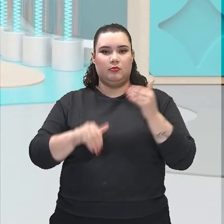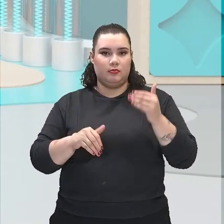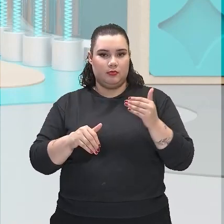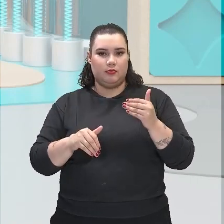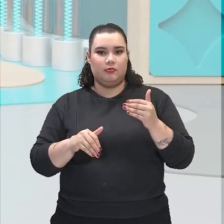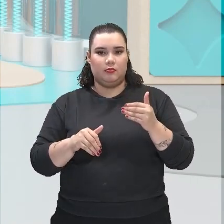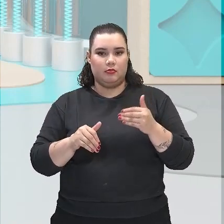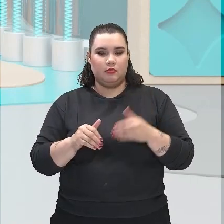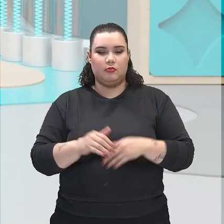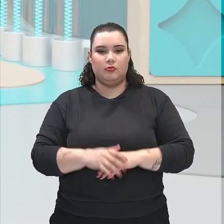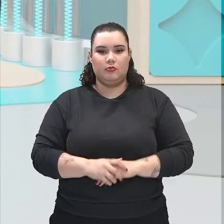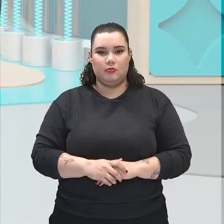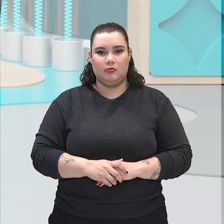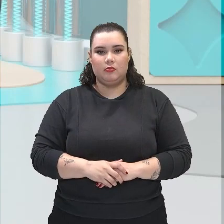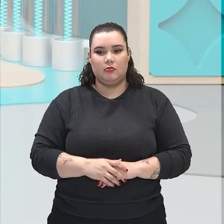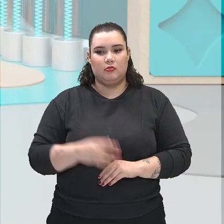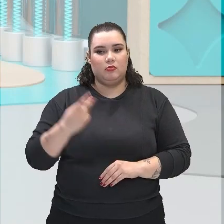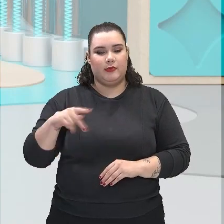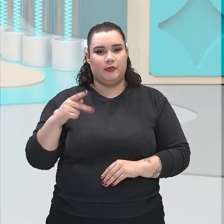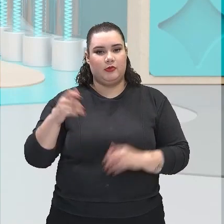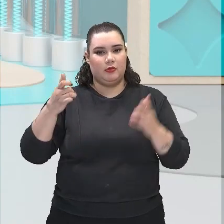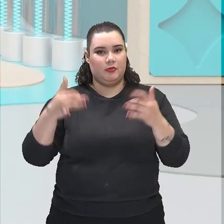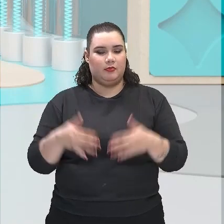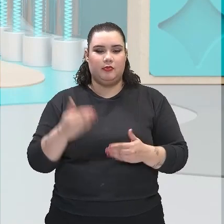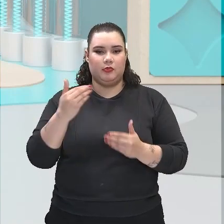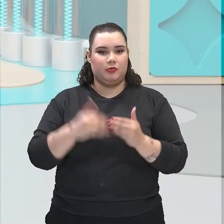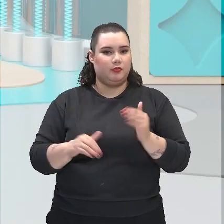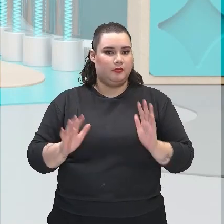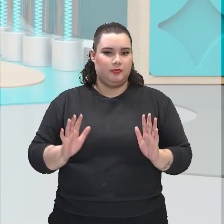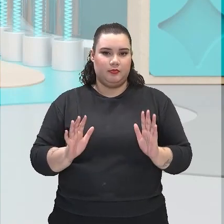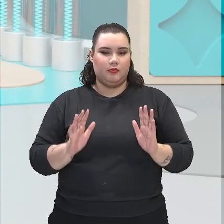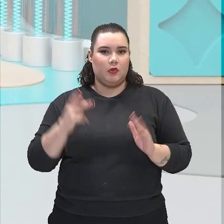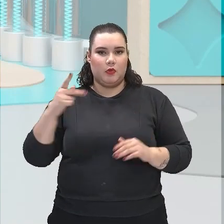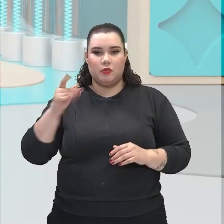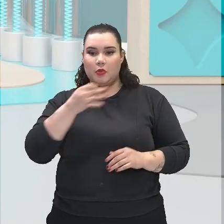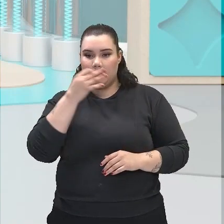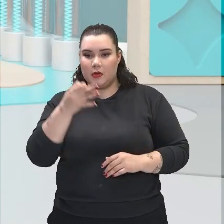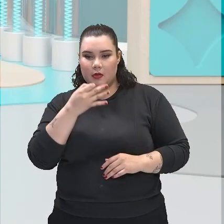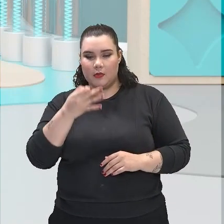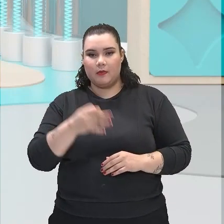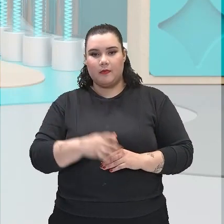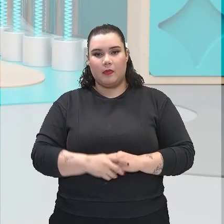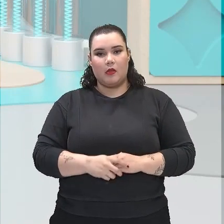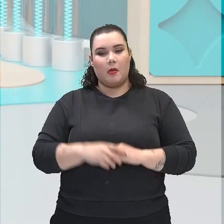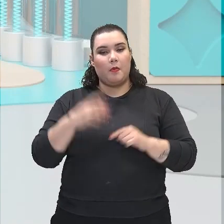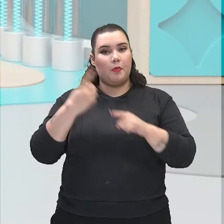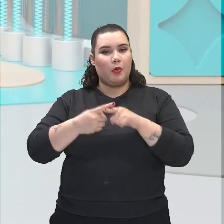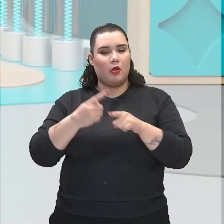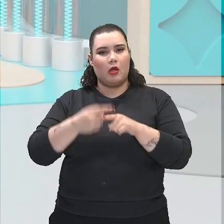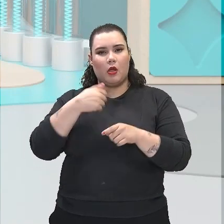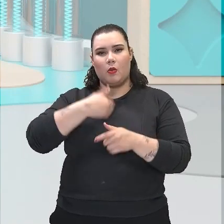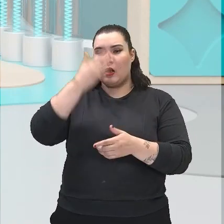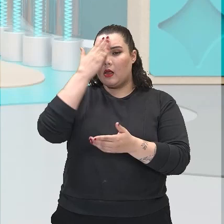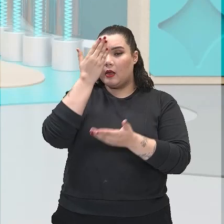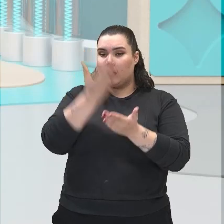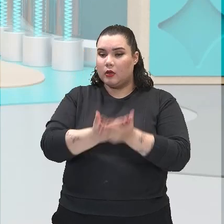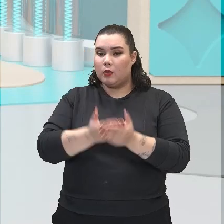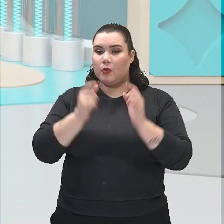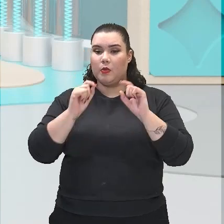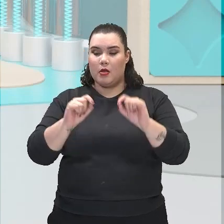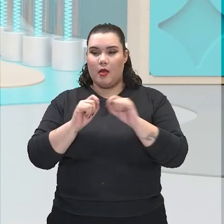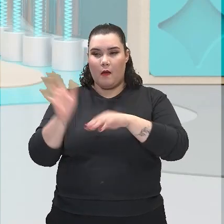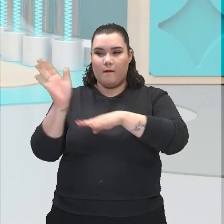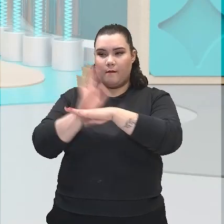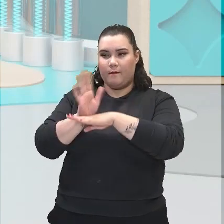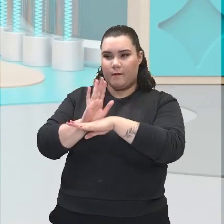discordo dessa afirmação. Eu discordo desse ponto de vista. Aí ele diz, acredito que a influência de filmes